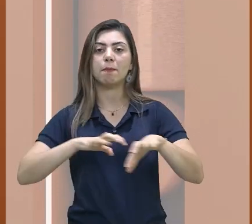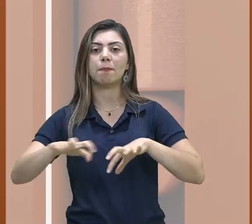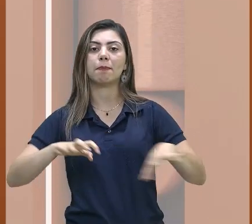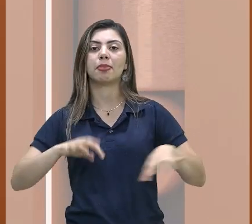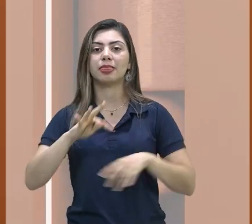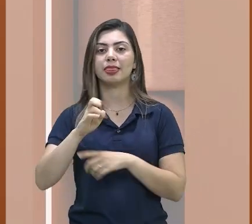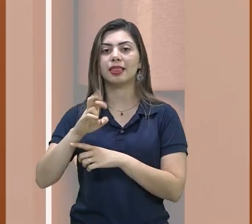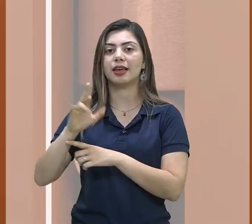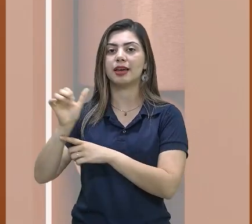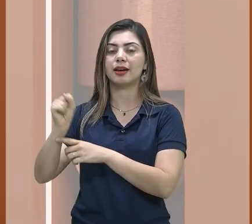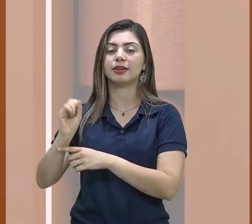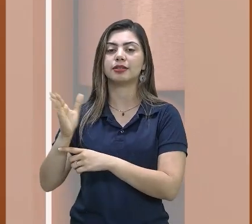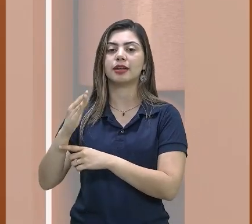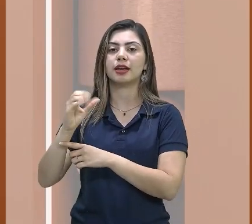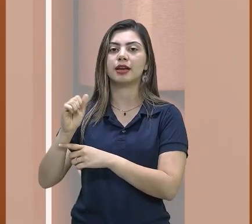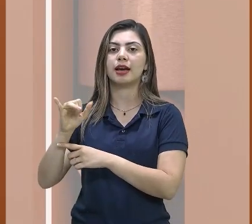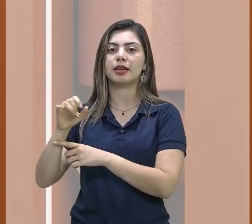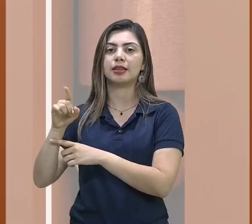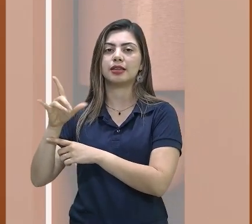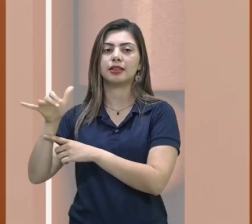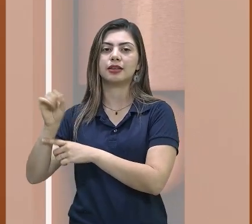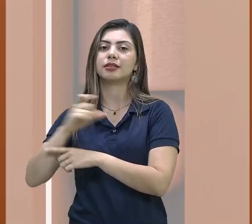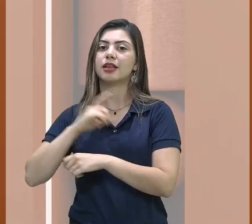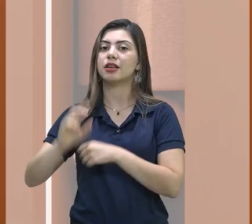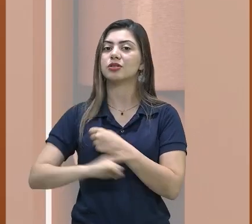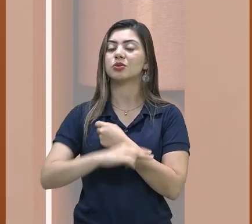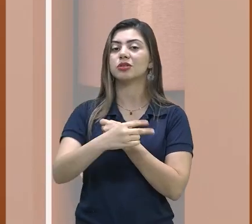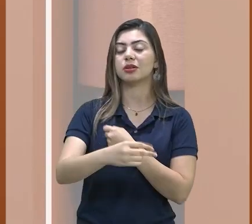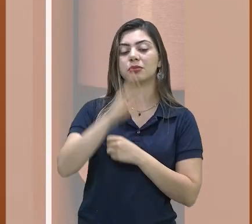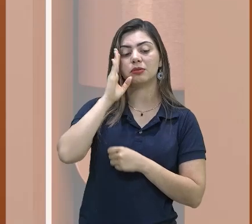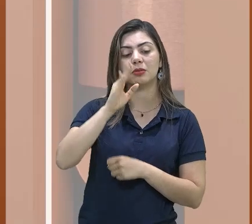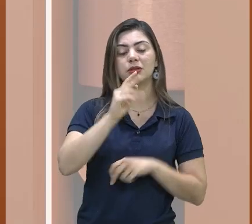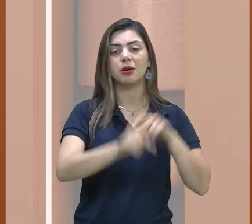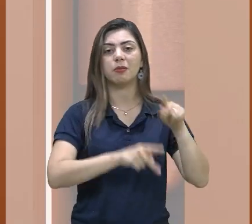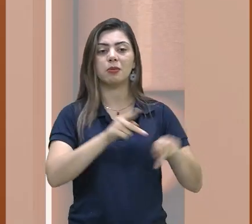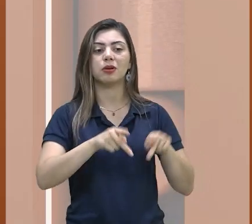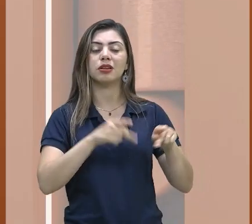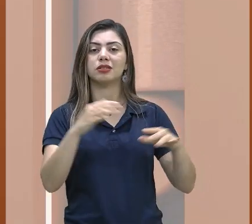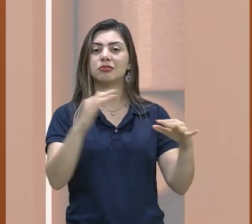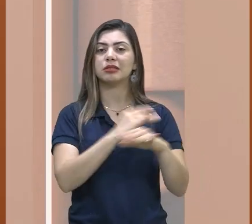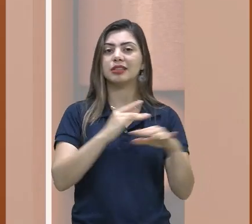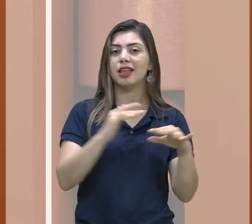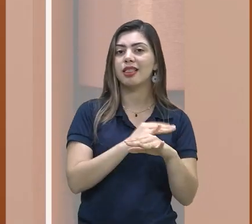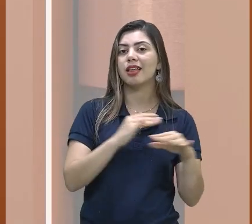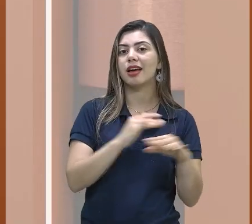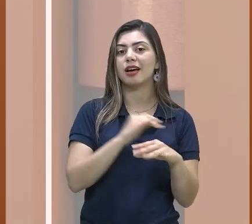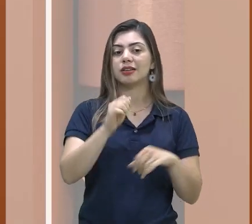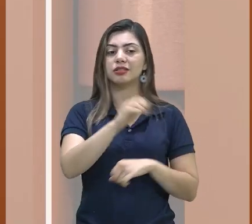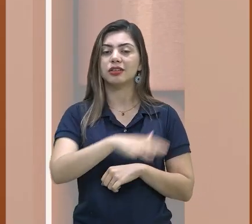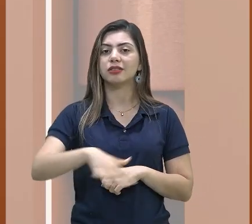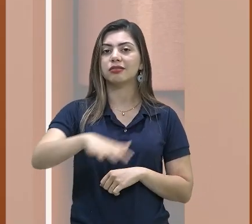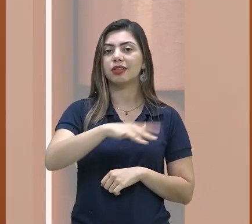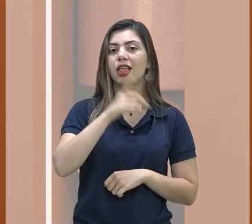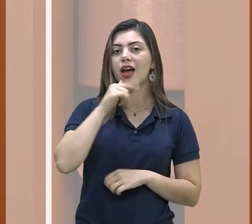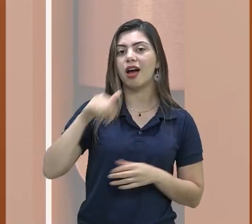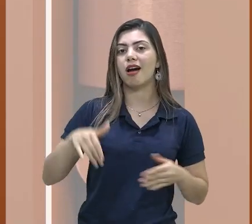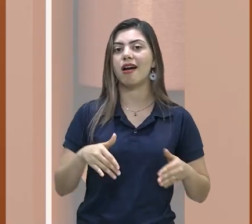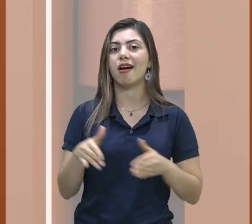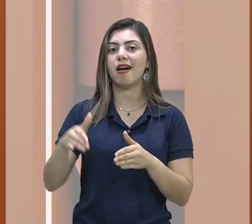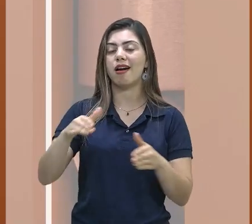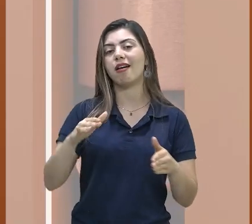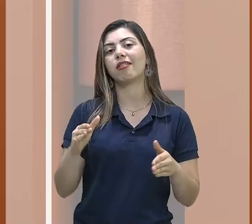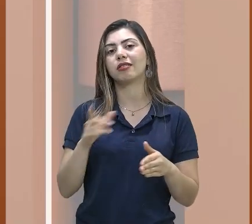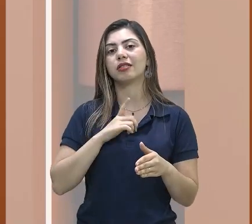Os impactos que esse fenômeno traz, em especial para as populações que vivem em cidades nas margens dos rios de Água Branca,